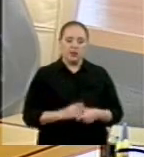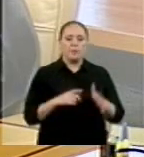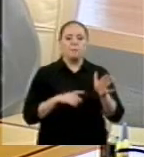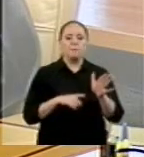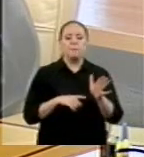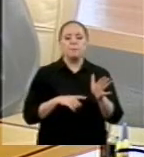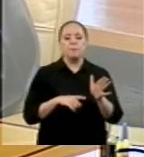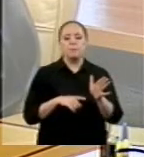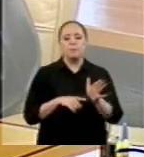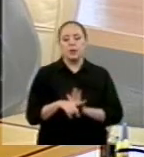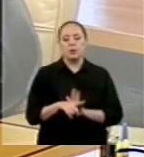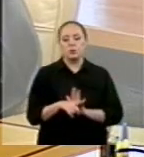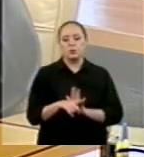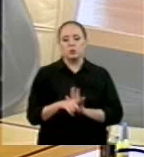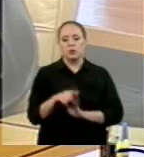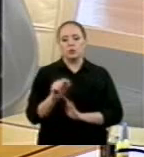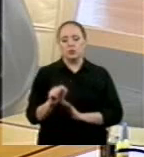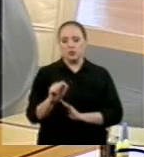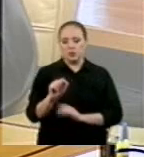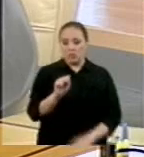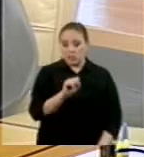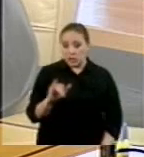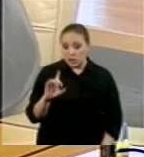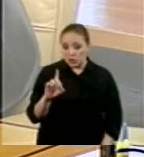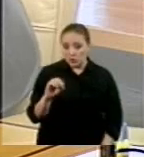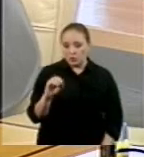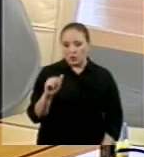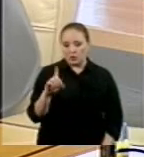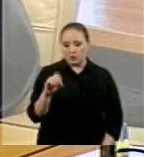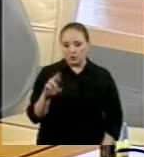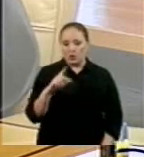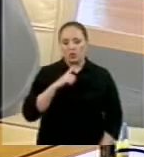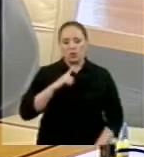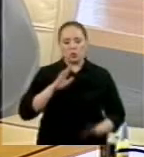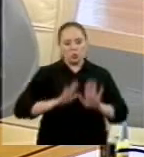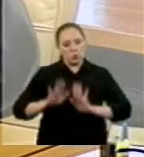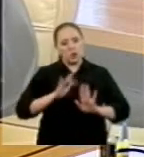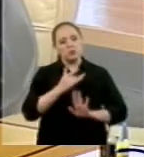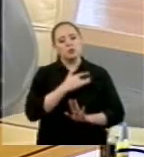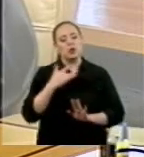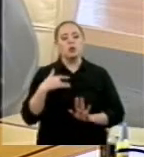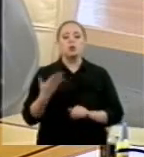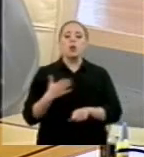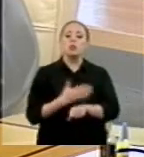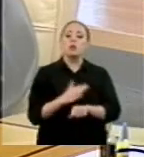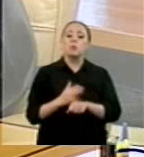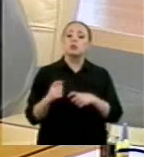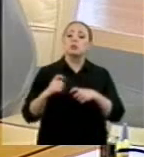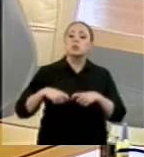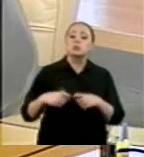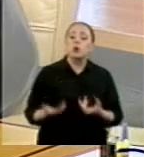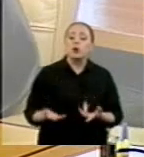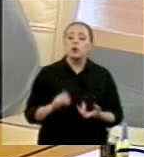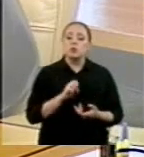do sangue é se o doador é alguém com cuidados de saúde nas práticas sexuais. E